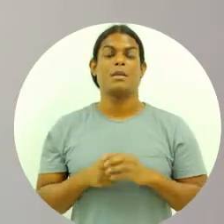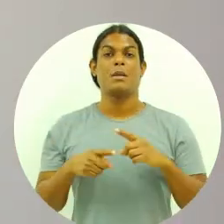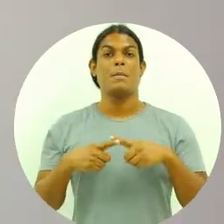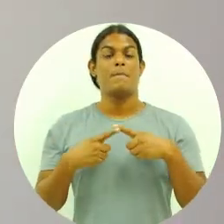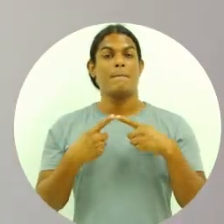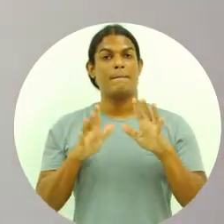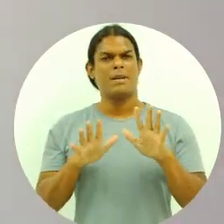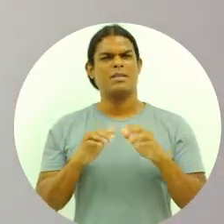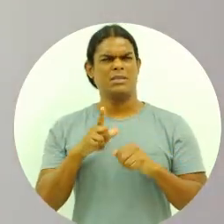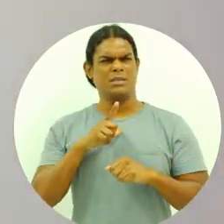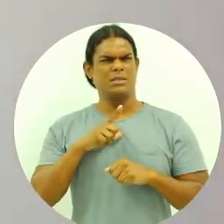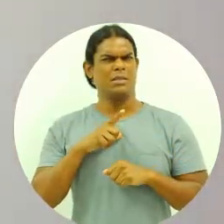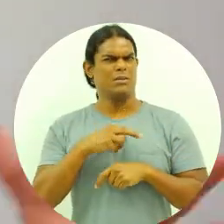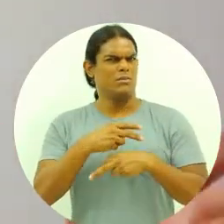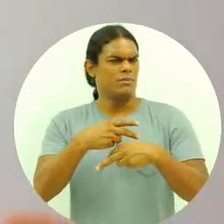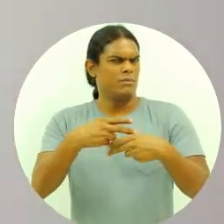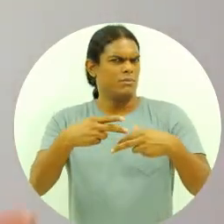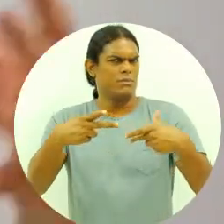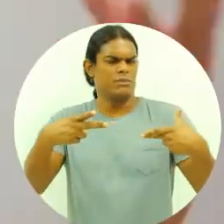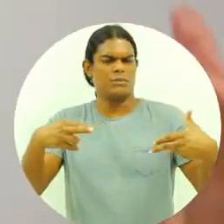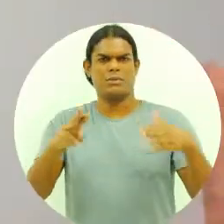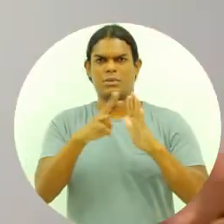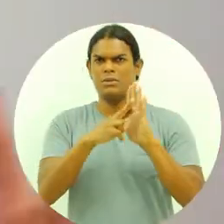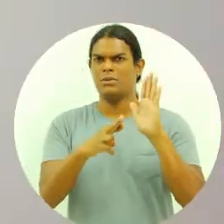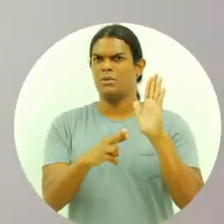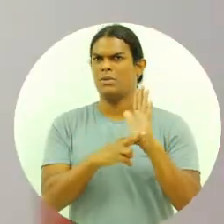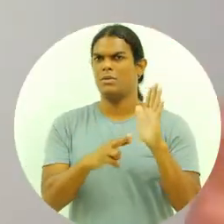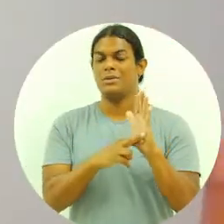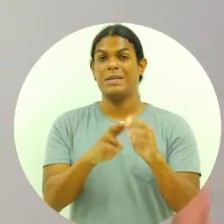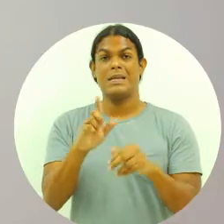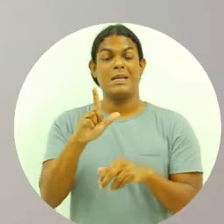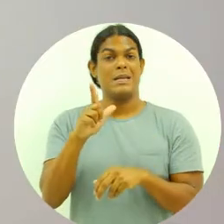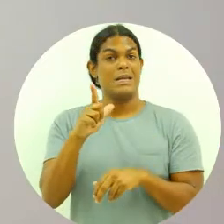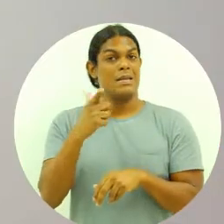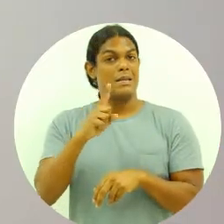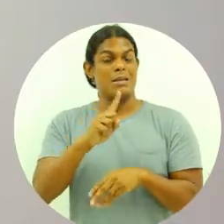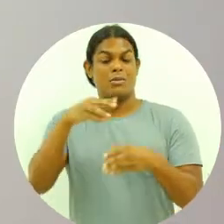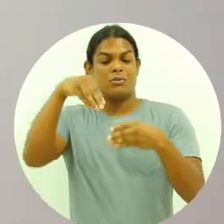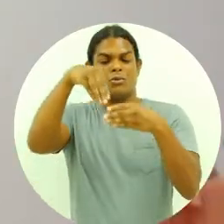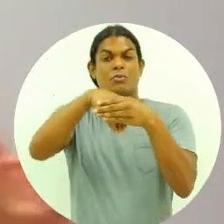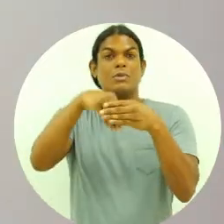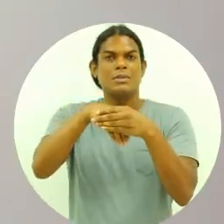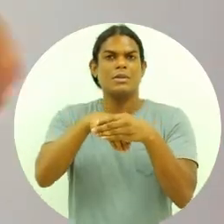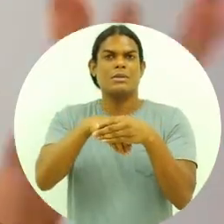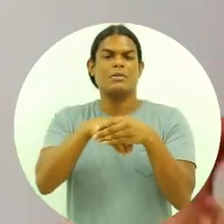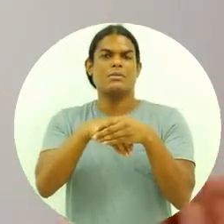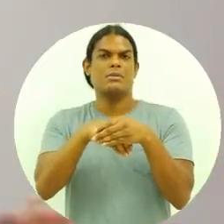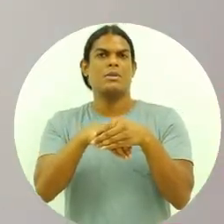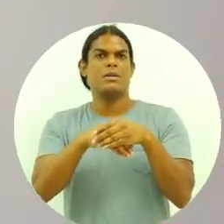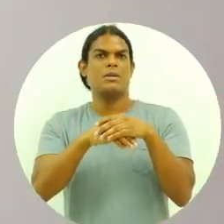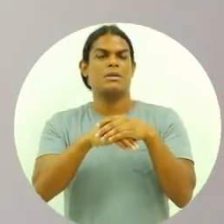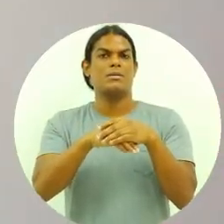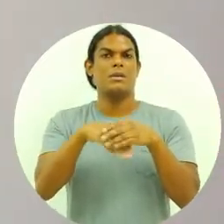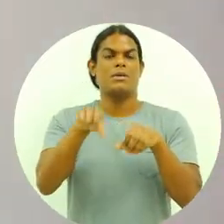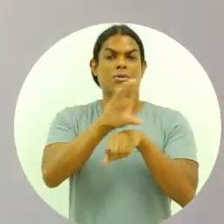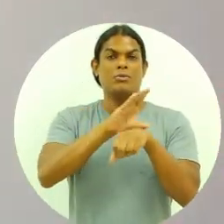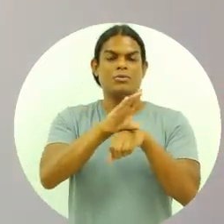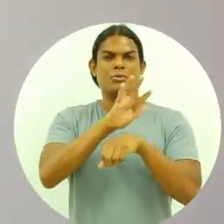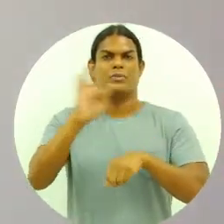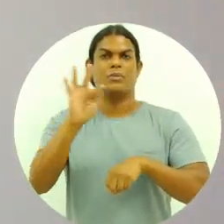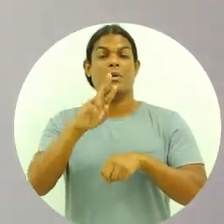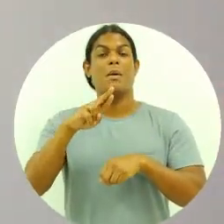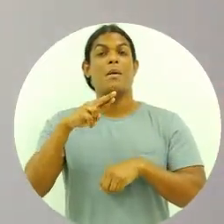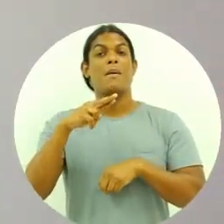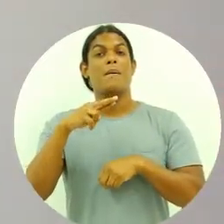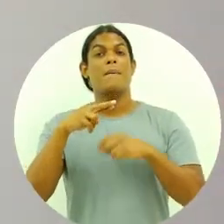existem outros princípios que estão implícitos, não estão assim, expressos na Constituição Federal, mas tem uma lei aqui, outra acolá,